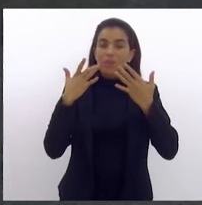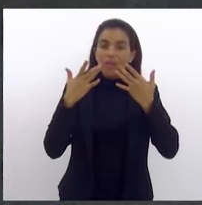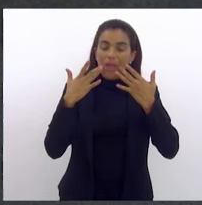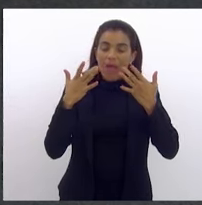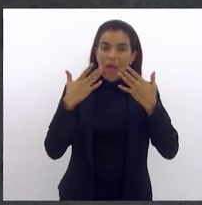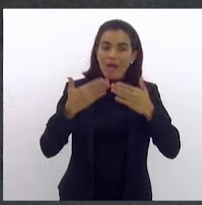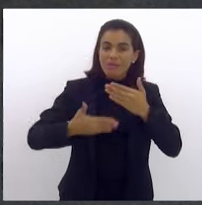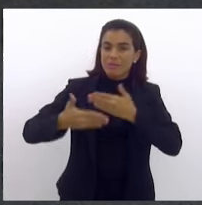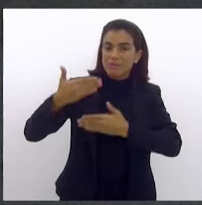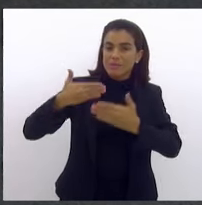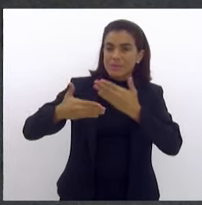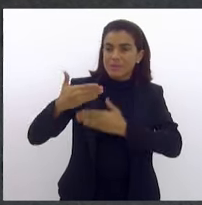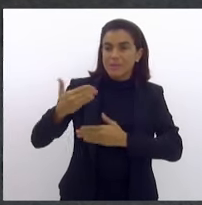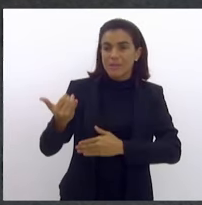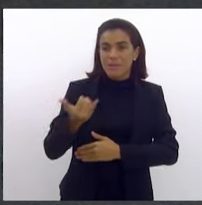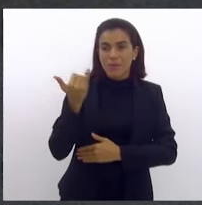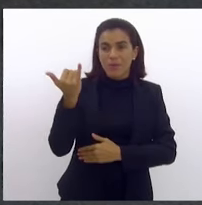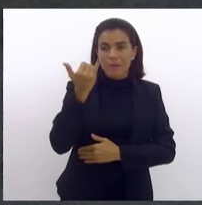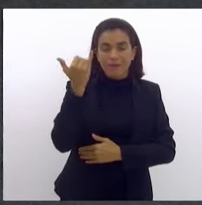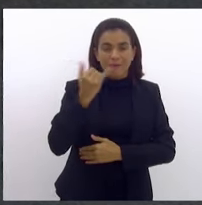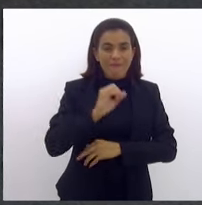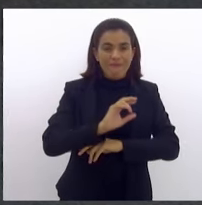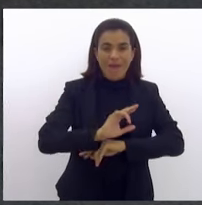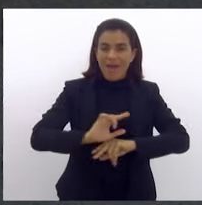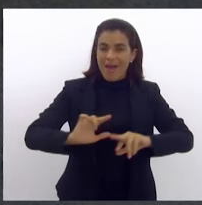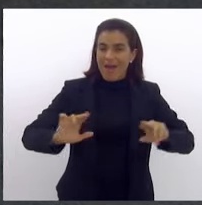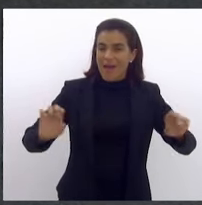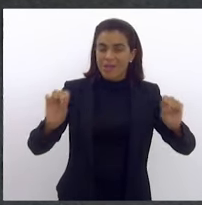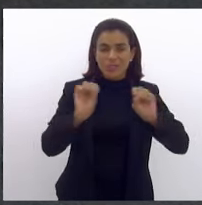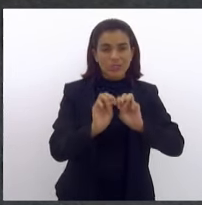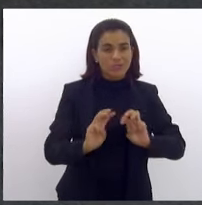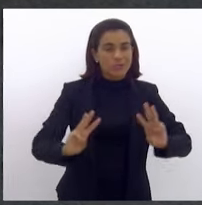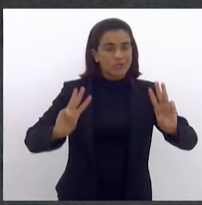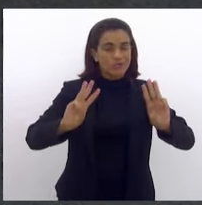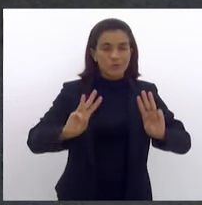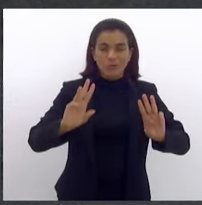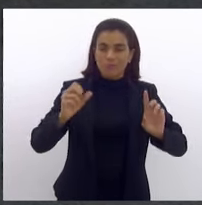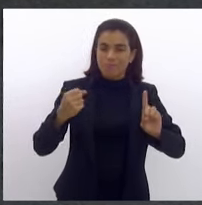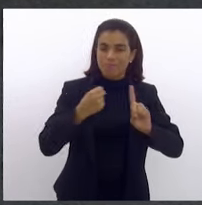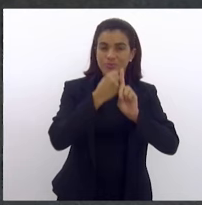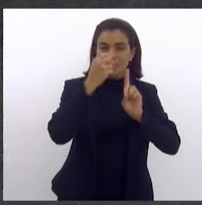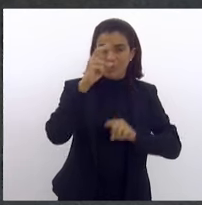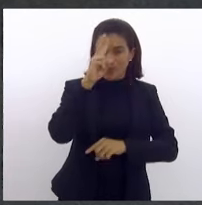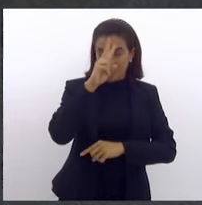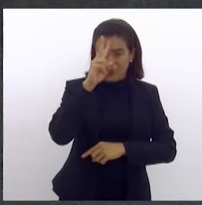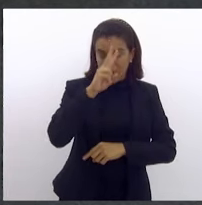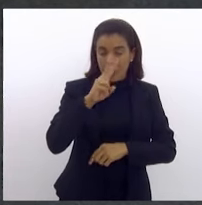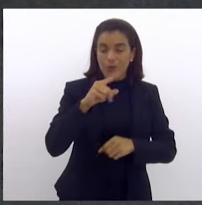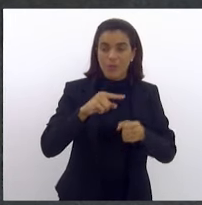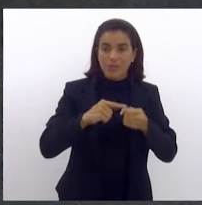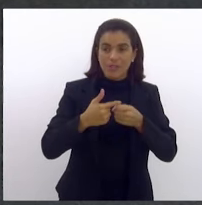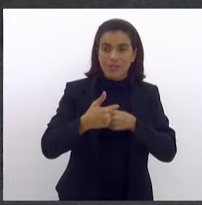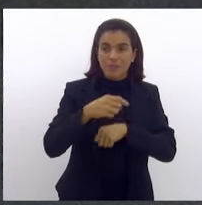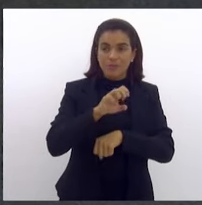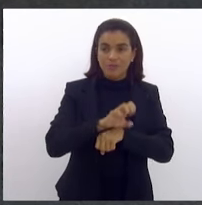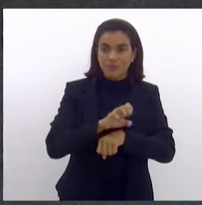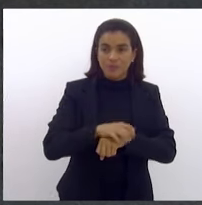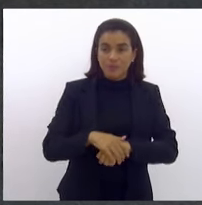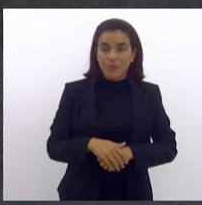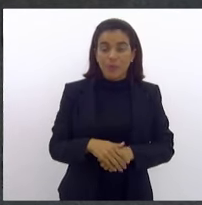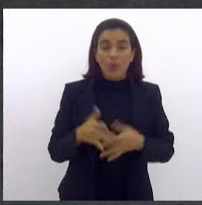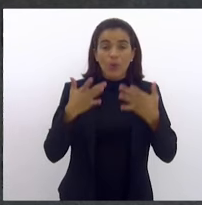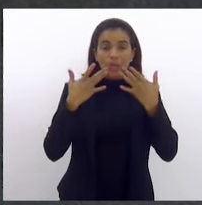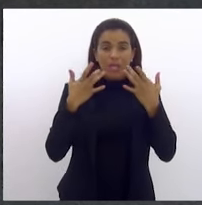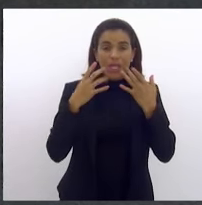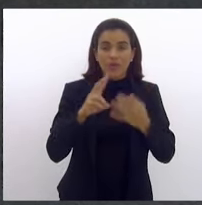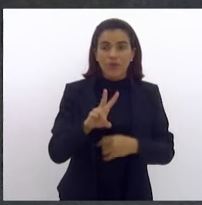tão importante, que já foi palco de inúmeros espetáculos históricos aqui no município, no nosso estado e no nosso país. O Teatro